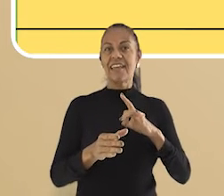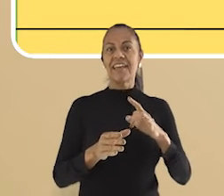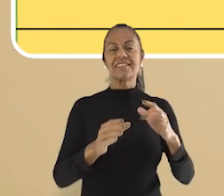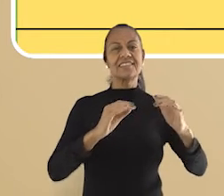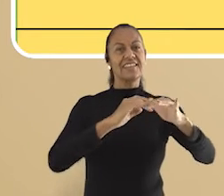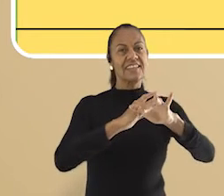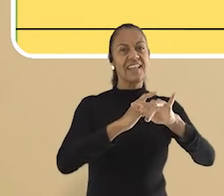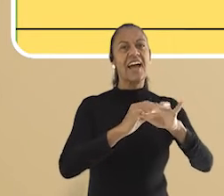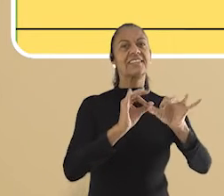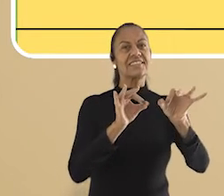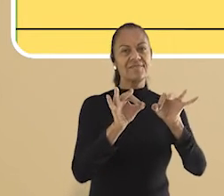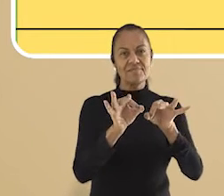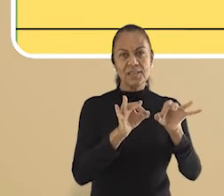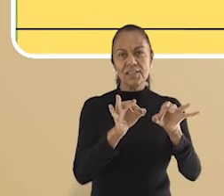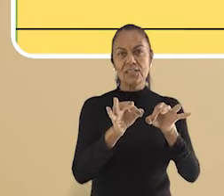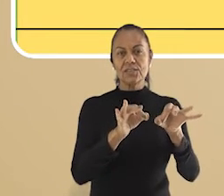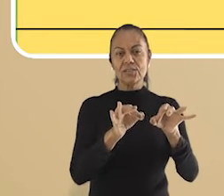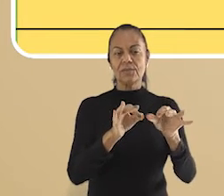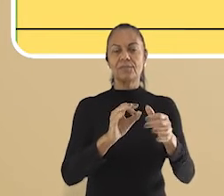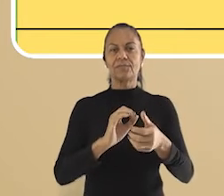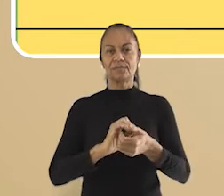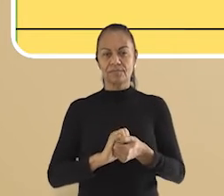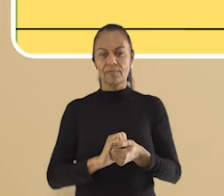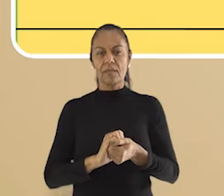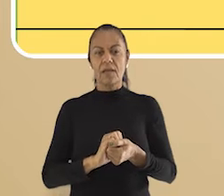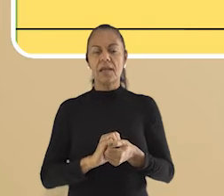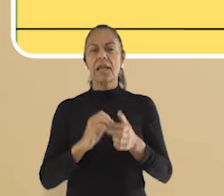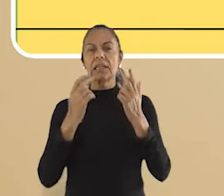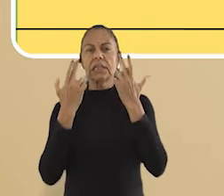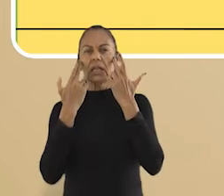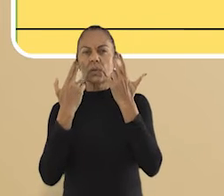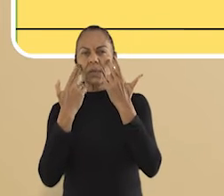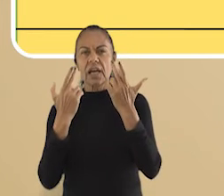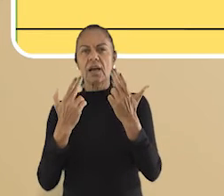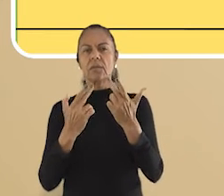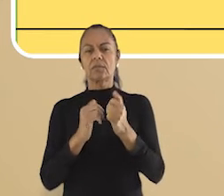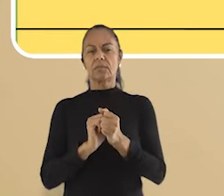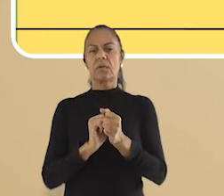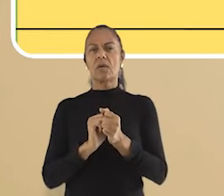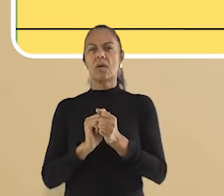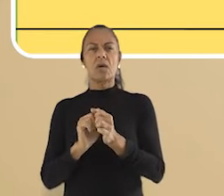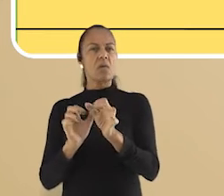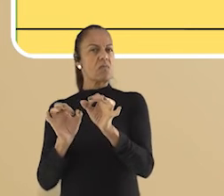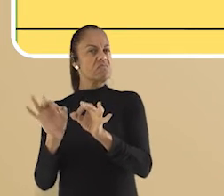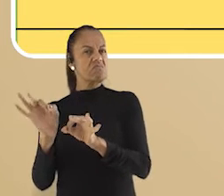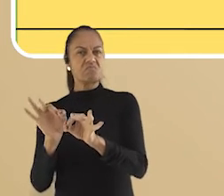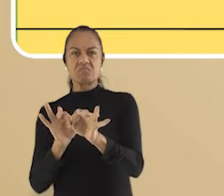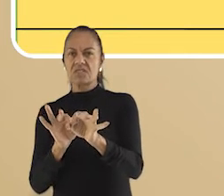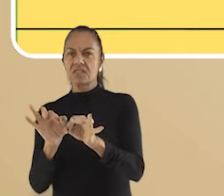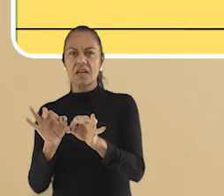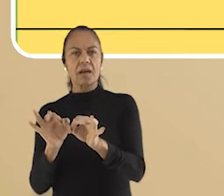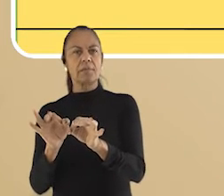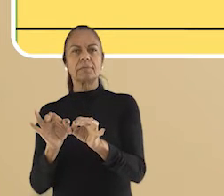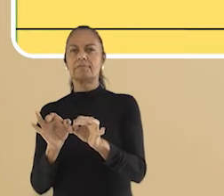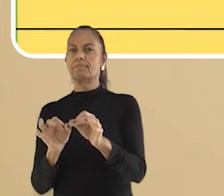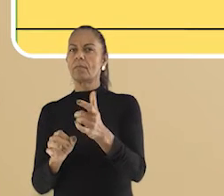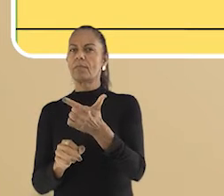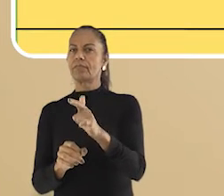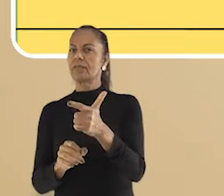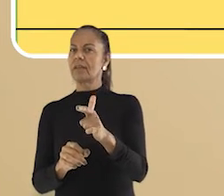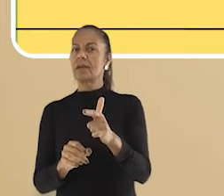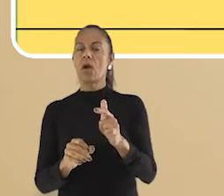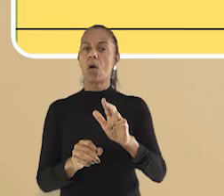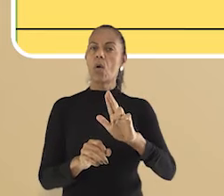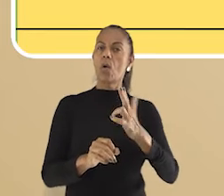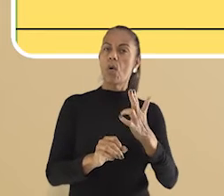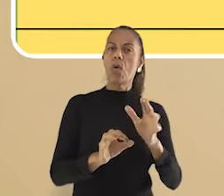que espontâneo se refere ao que é natural, não programado ou não planejado. Então, o